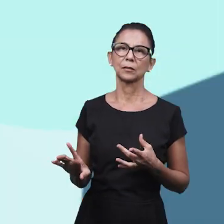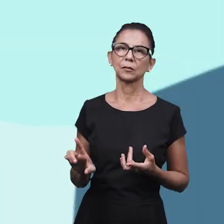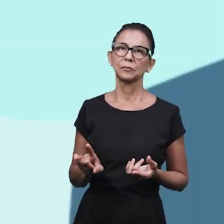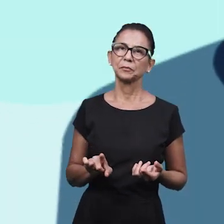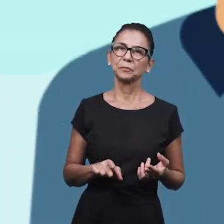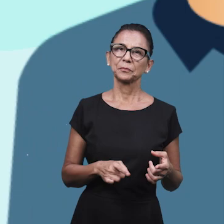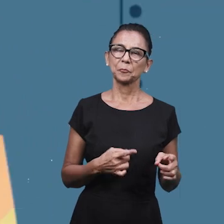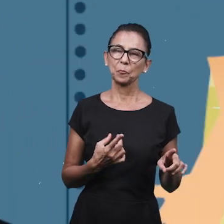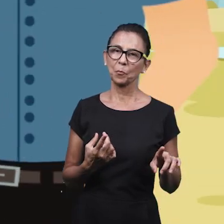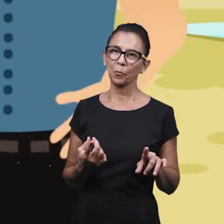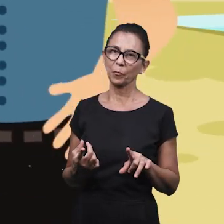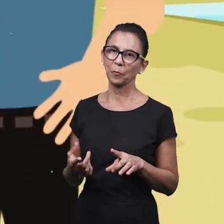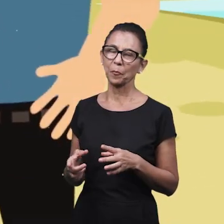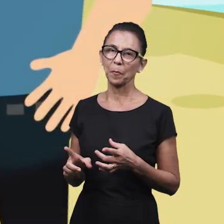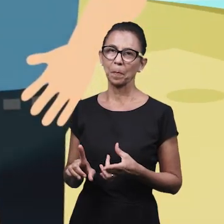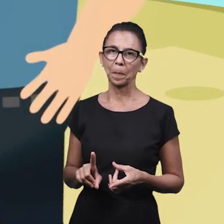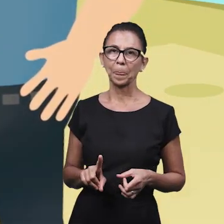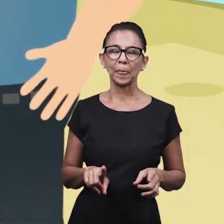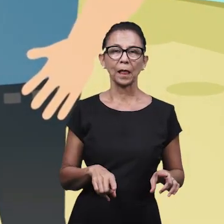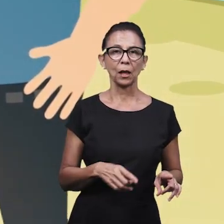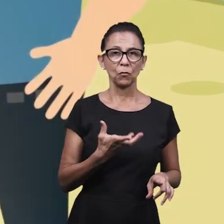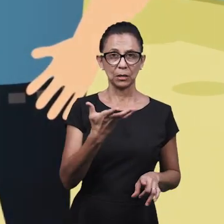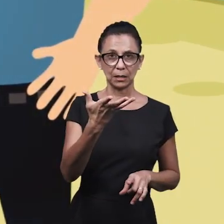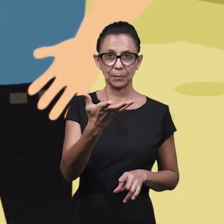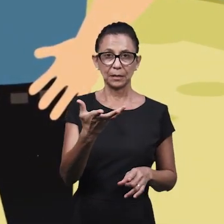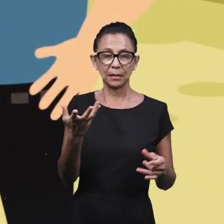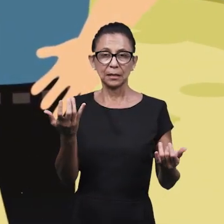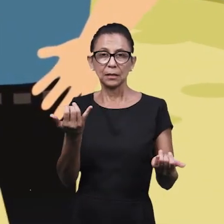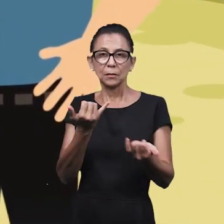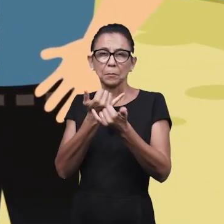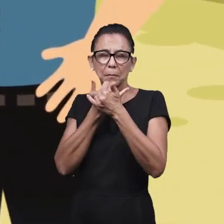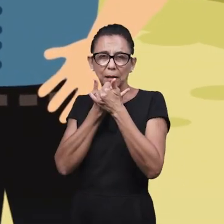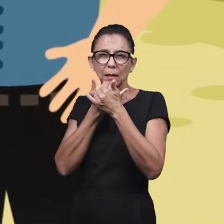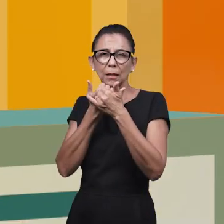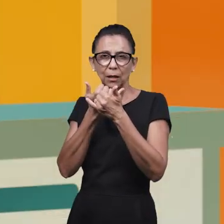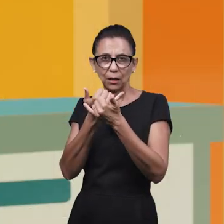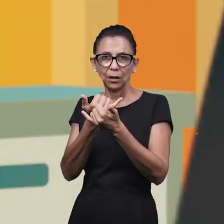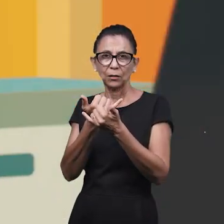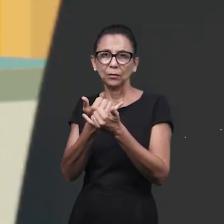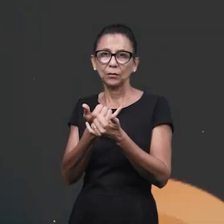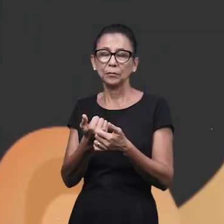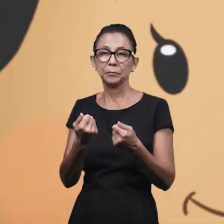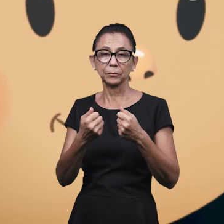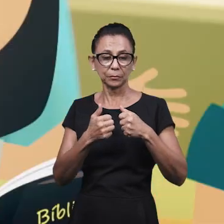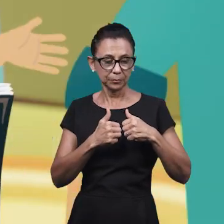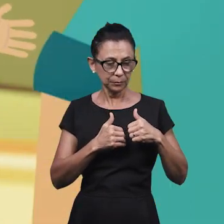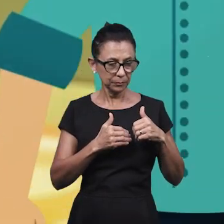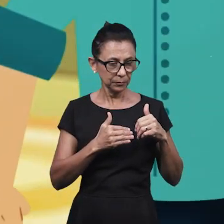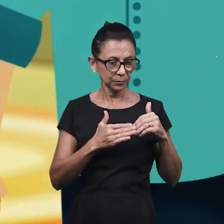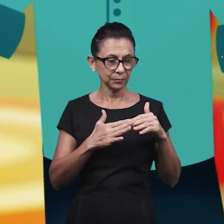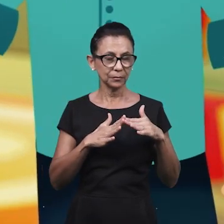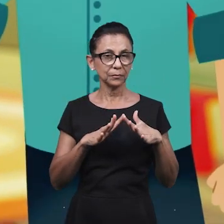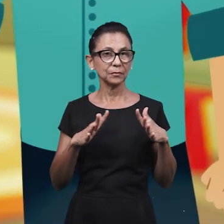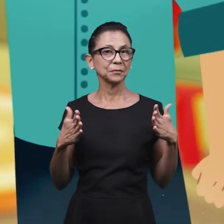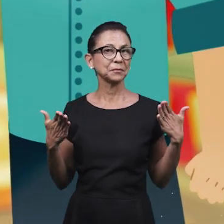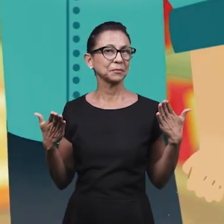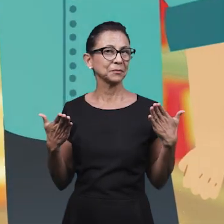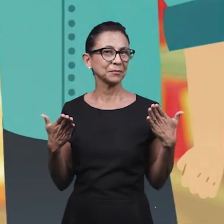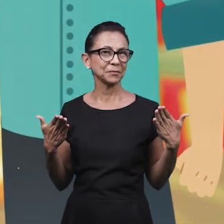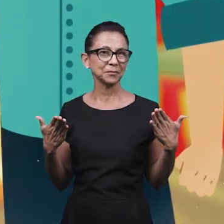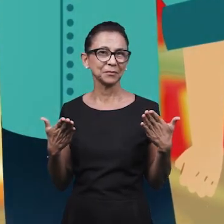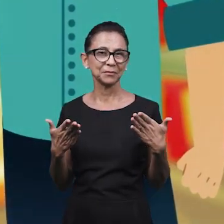bem. Se queres ser de Cristo perdão, abre hoje o